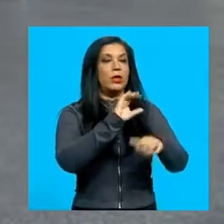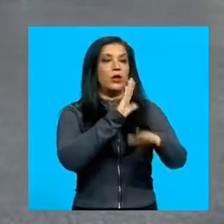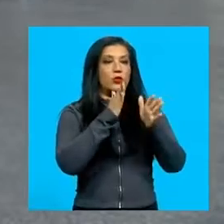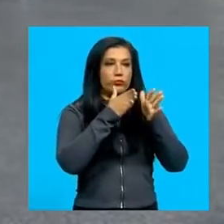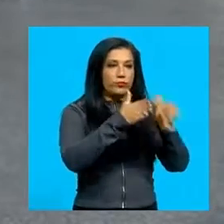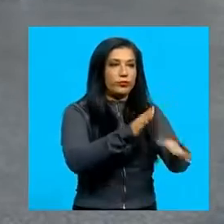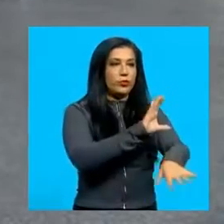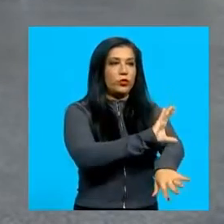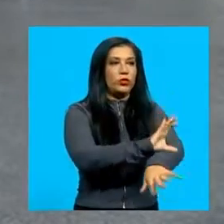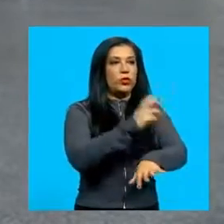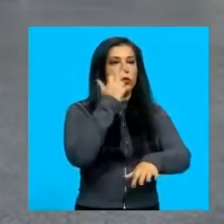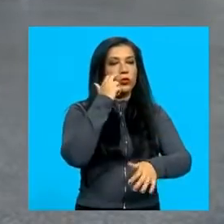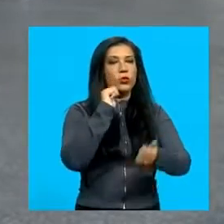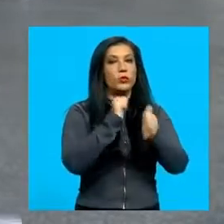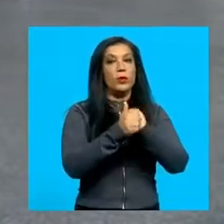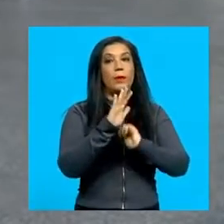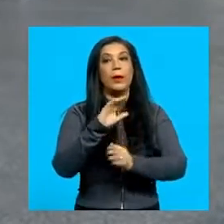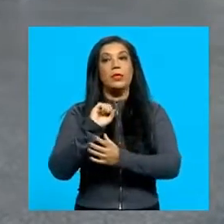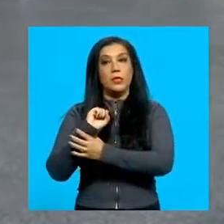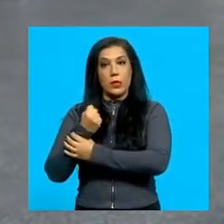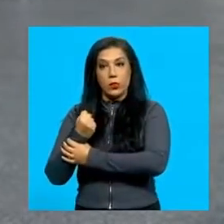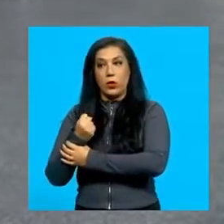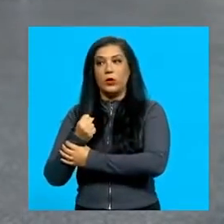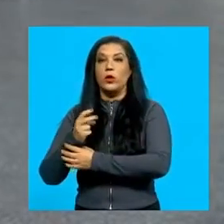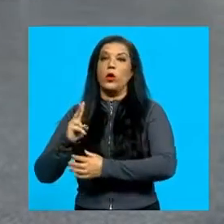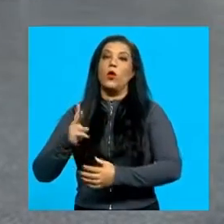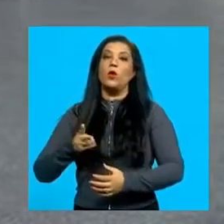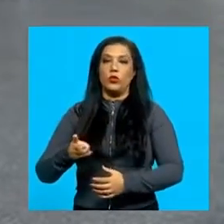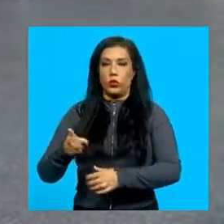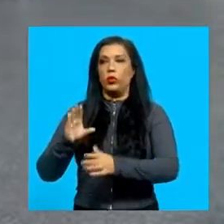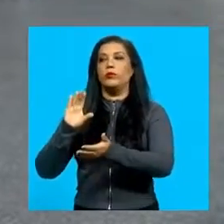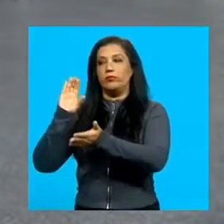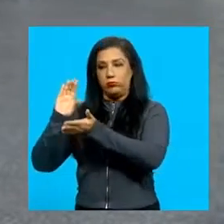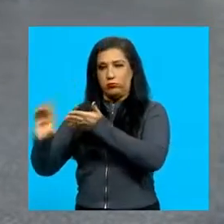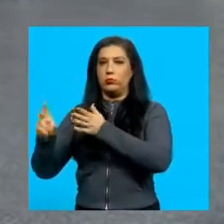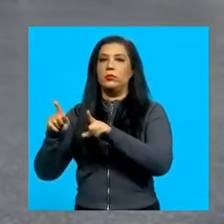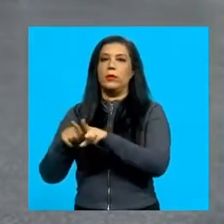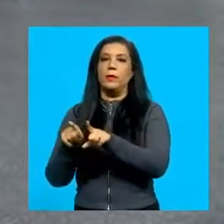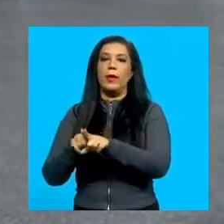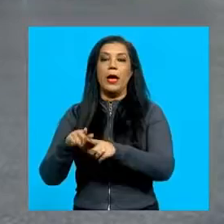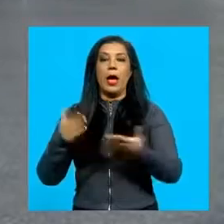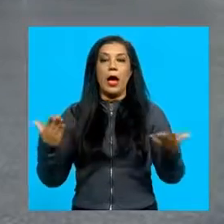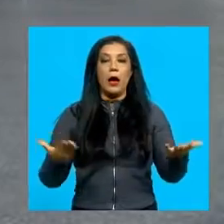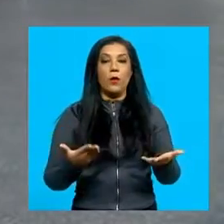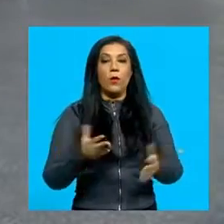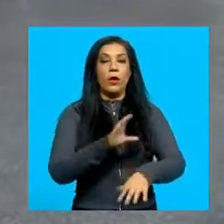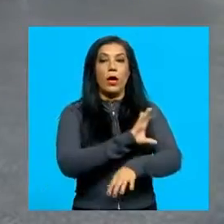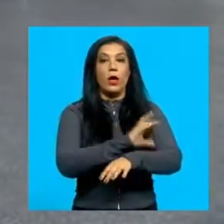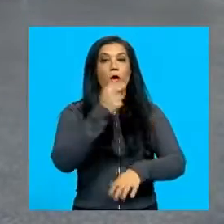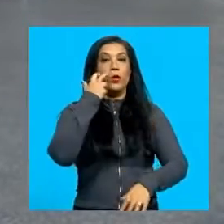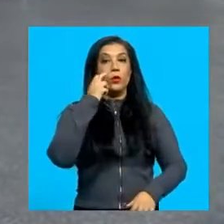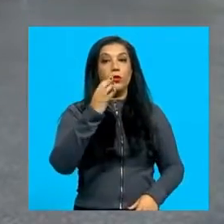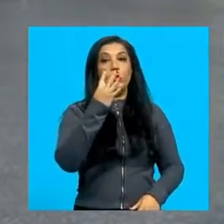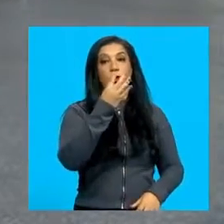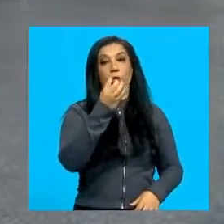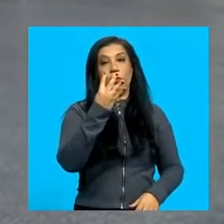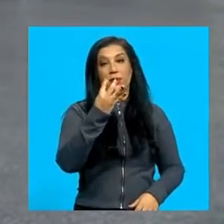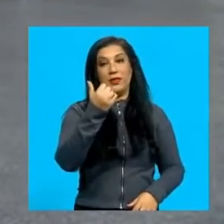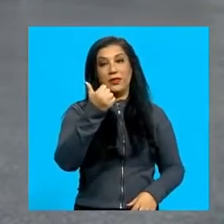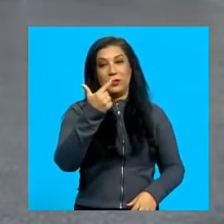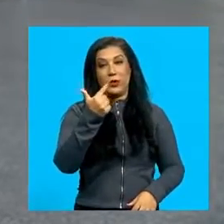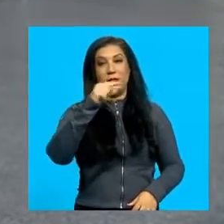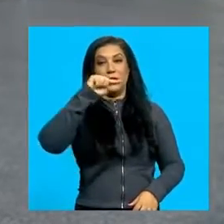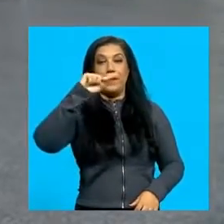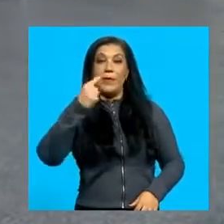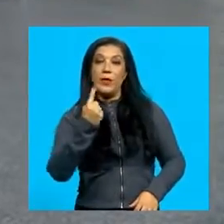e do esporte, mas a segurança pública continua sendo beneficiada. Agora, a cultura vai receber 412